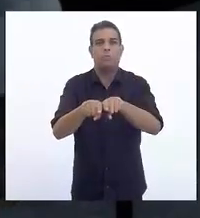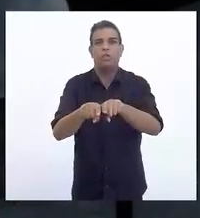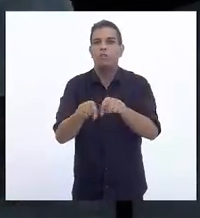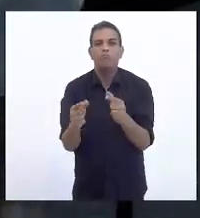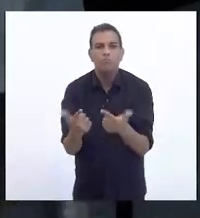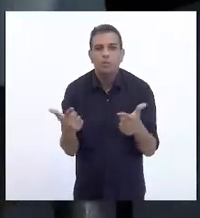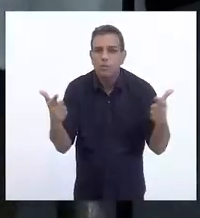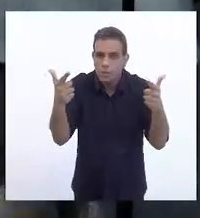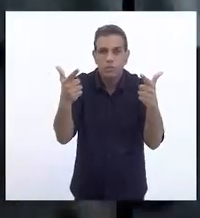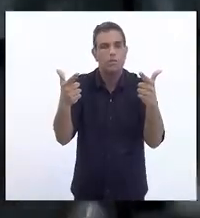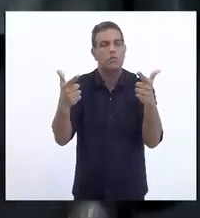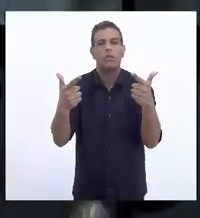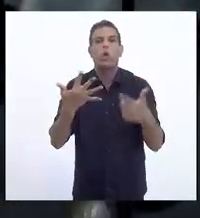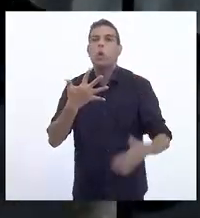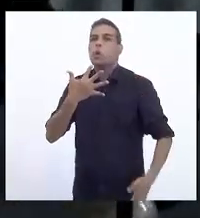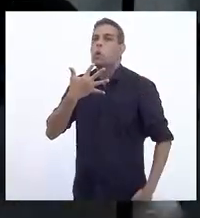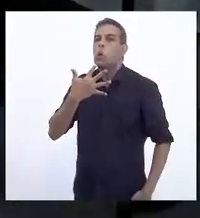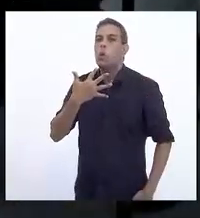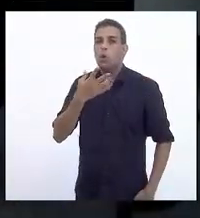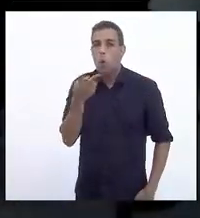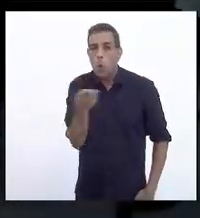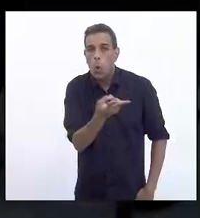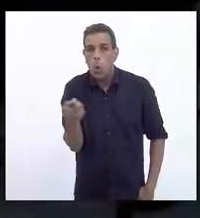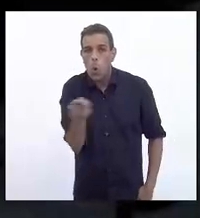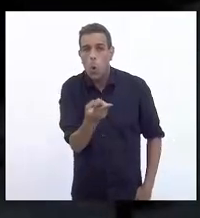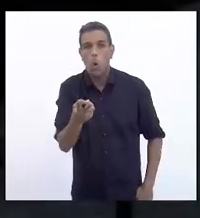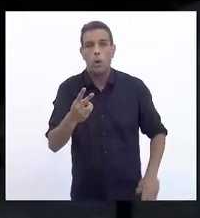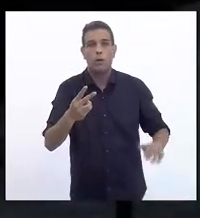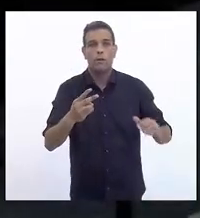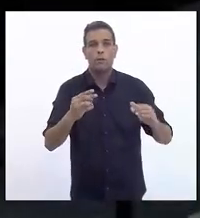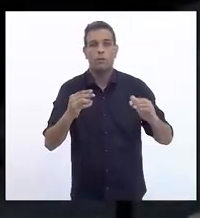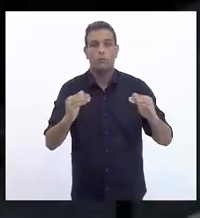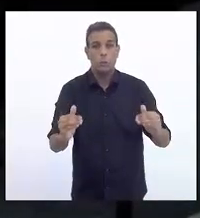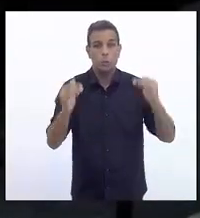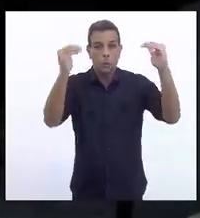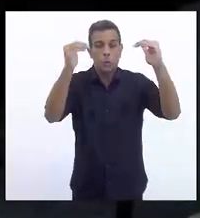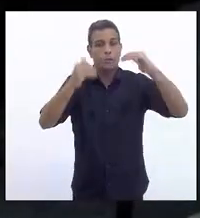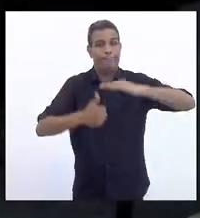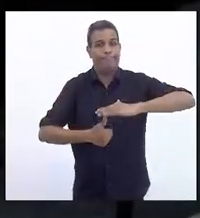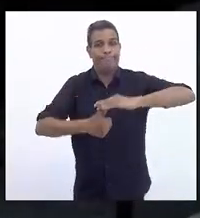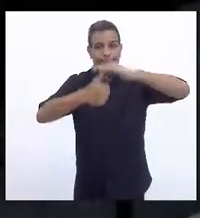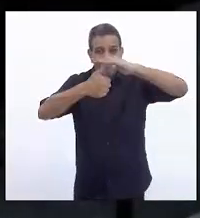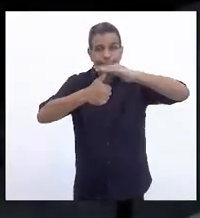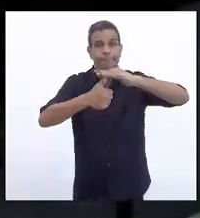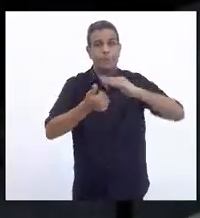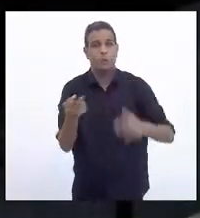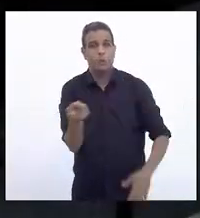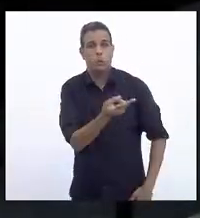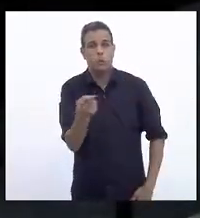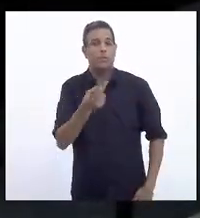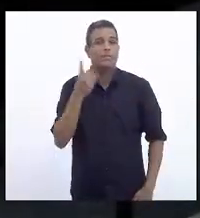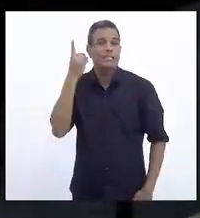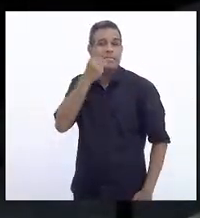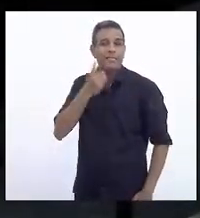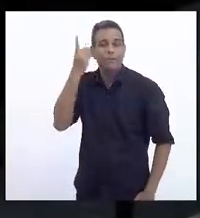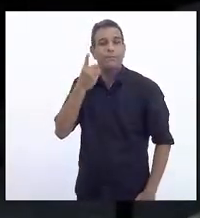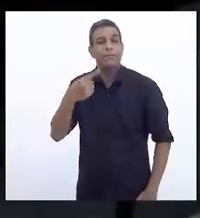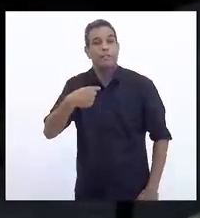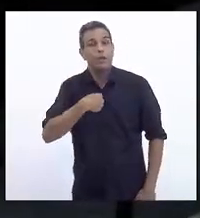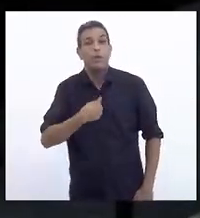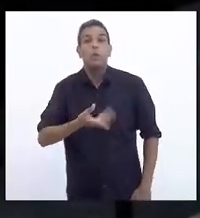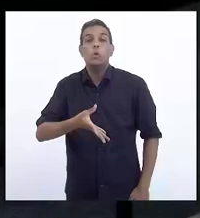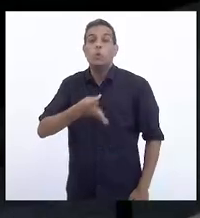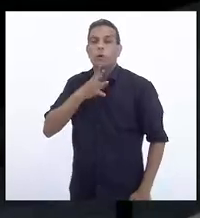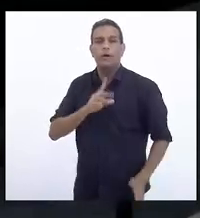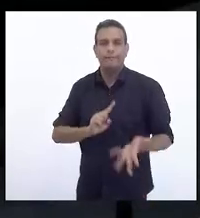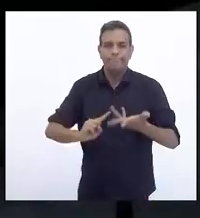Nenhum eu ouvi dos dois reitores. Eu quero dizer aqui o que eu ouvi, deputado Eurico, não o que eu estou